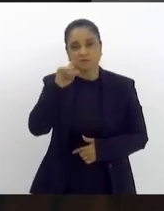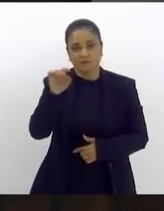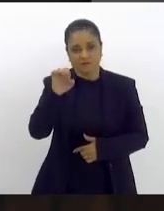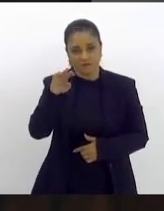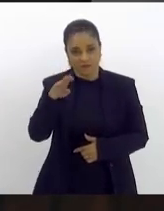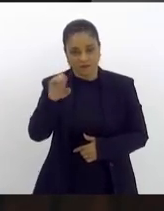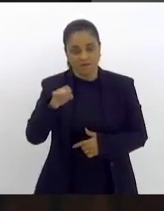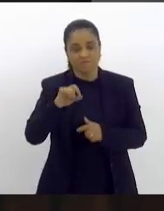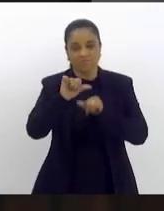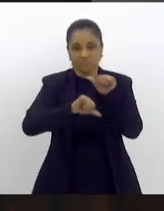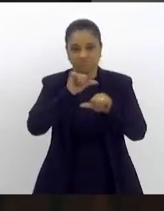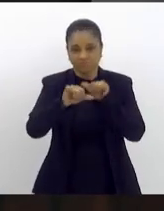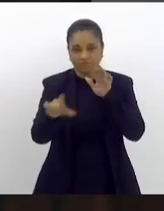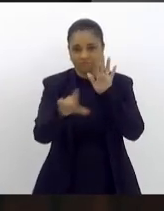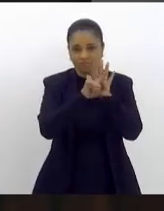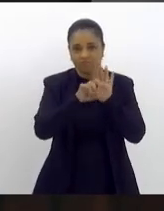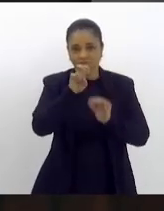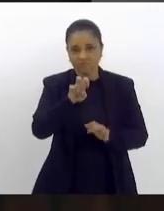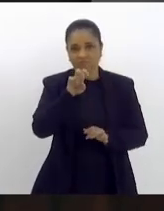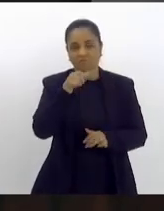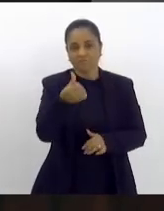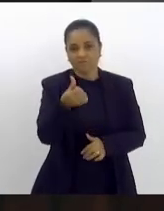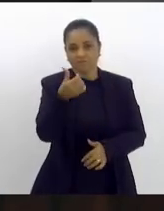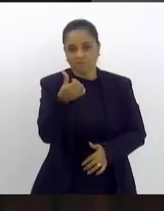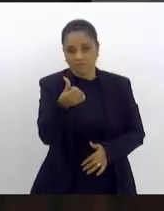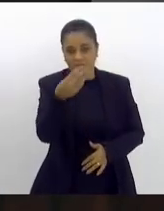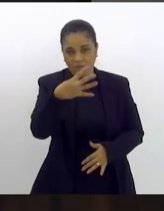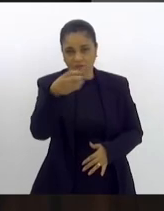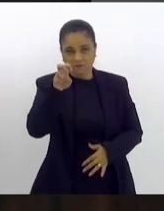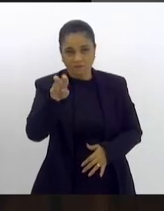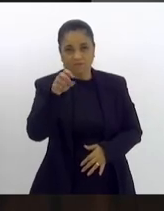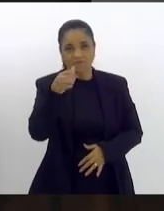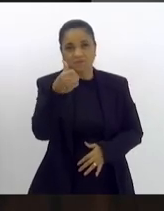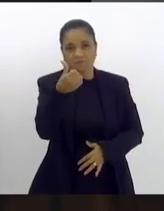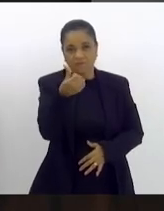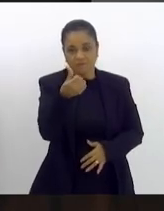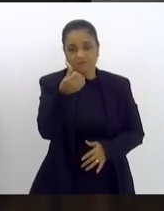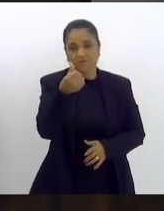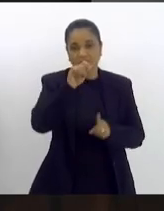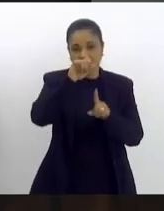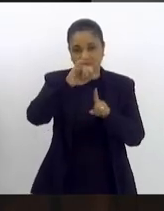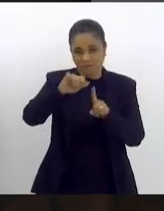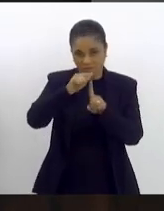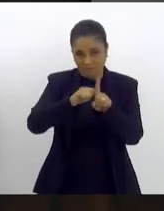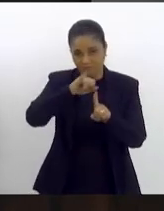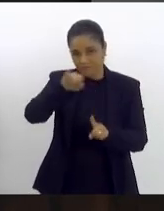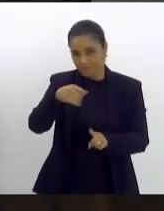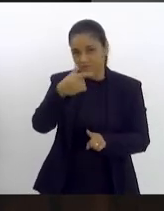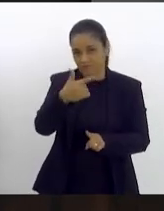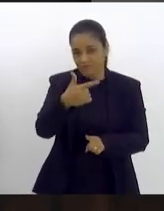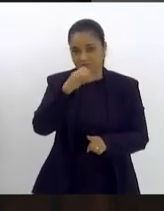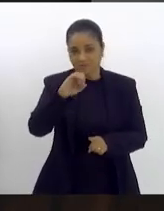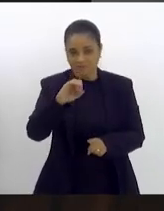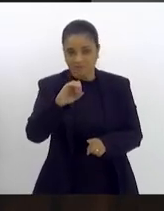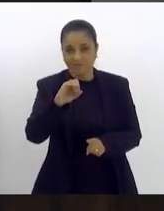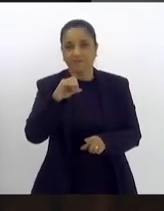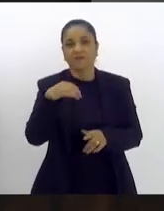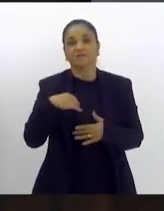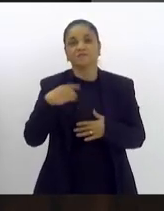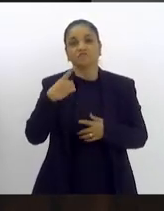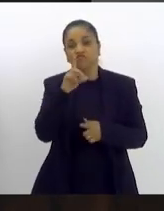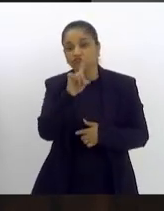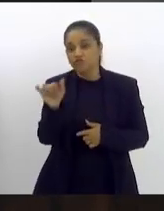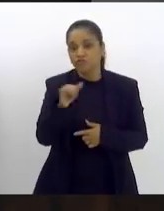número 5.645, de 6 de janeiro de 2010, incluindo no calendário oficial do Estado do Rio de Janeiro, o Dia da